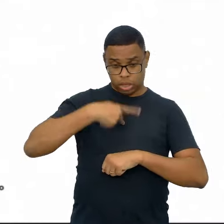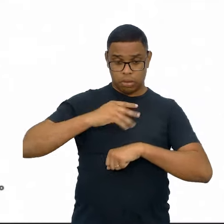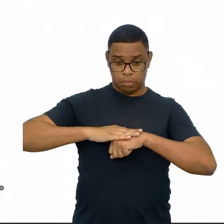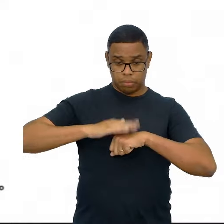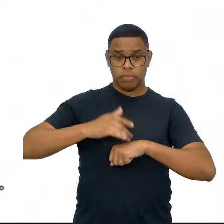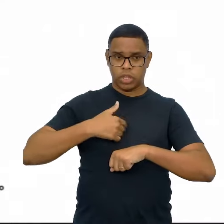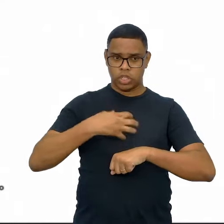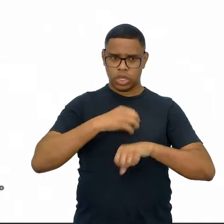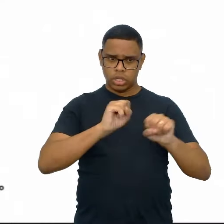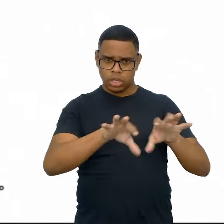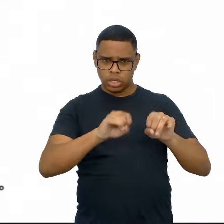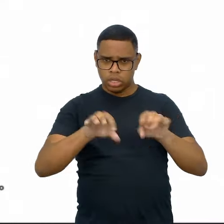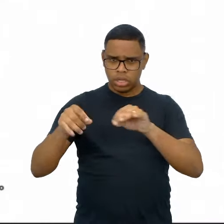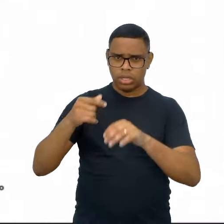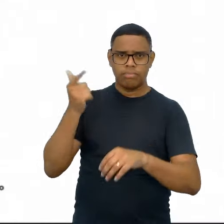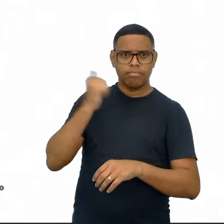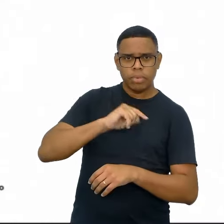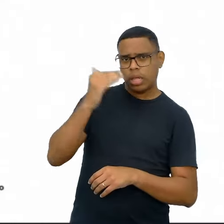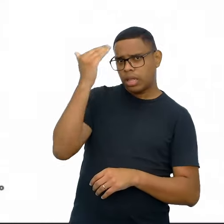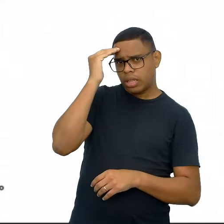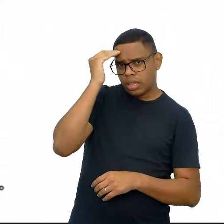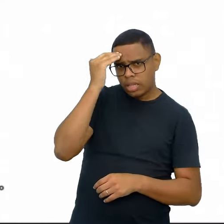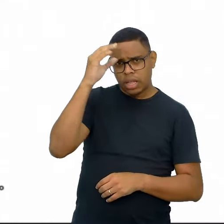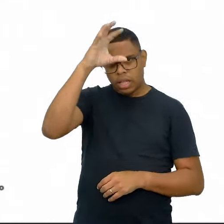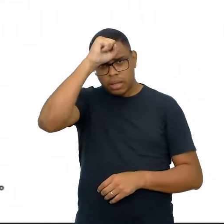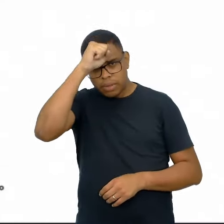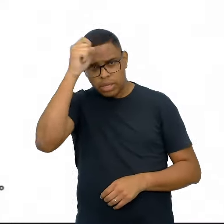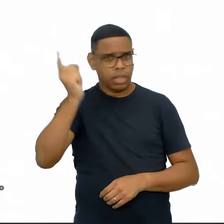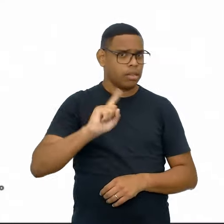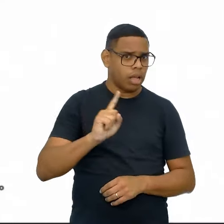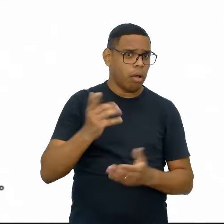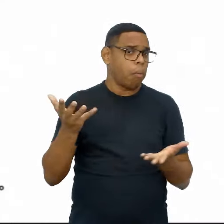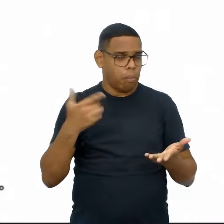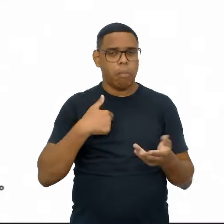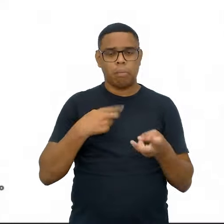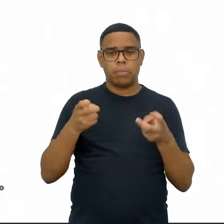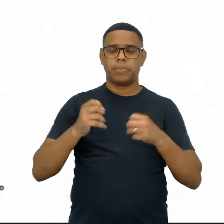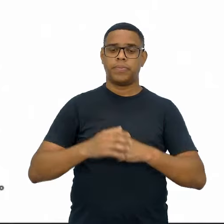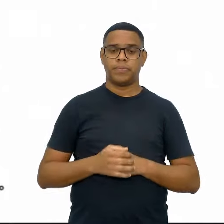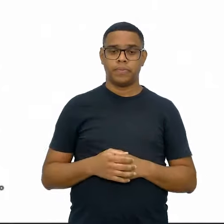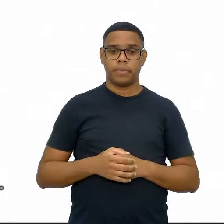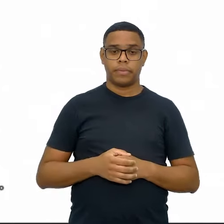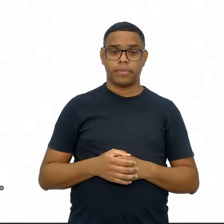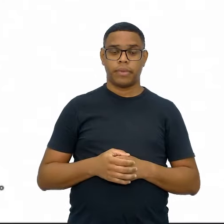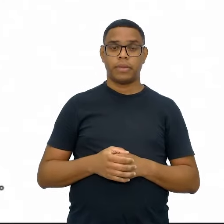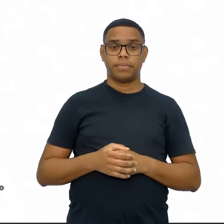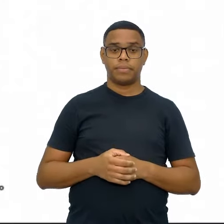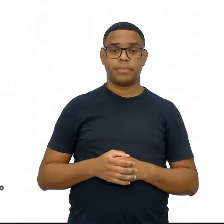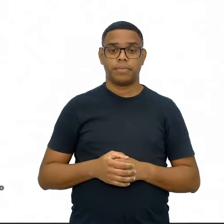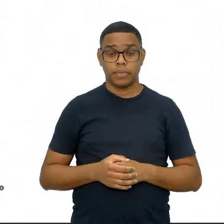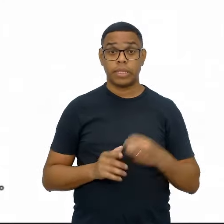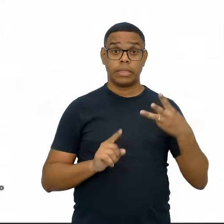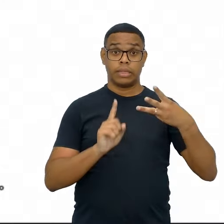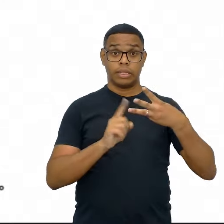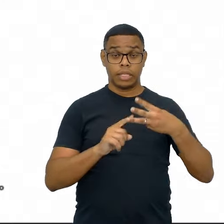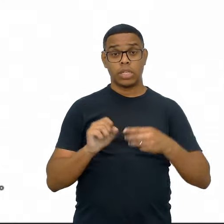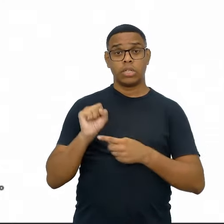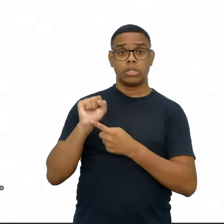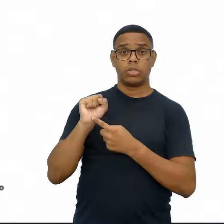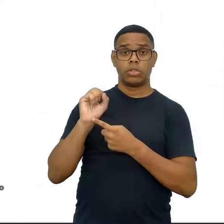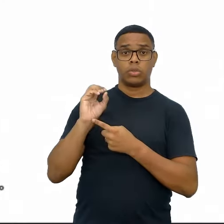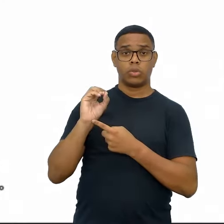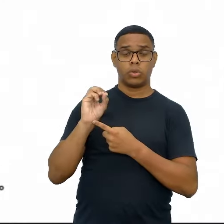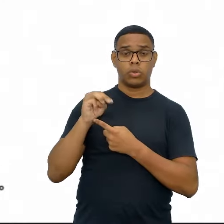ensinando, as crianças estão conseguindo aprender. E aí a gente tem a avaliação